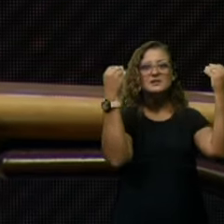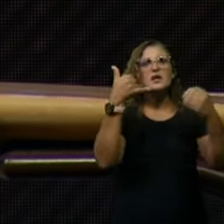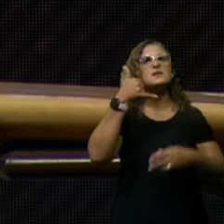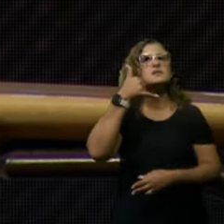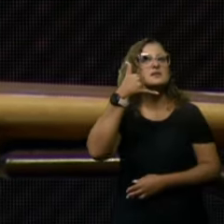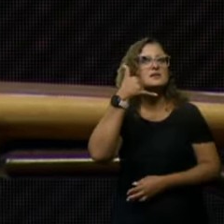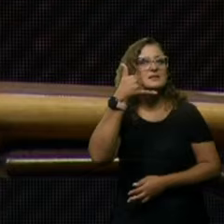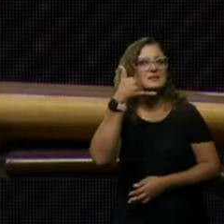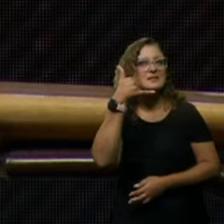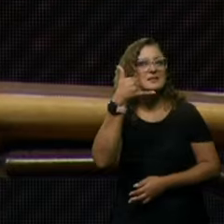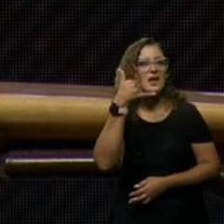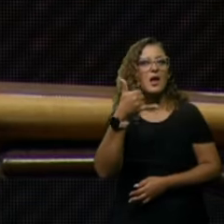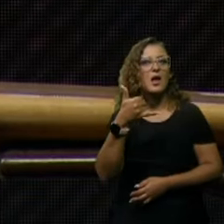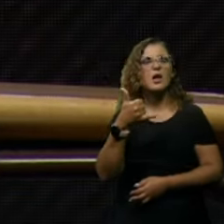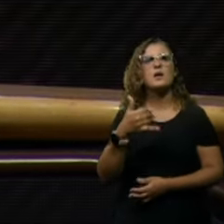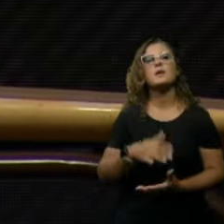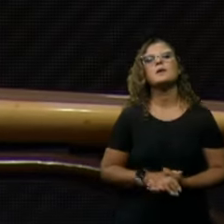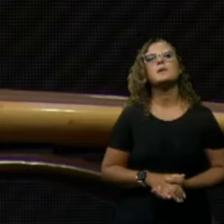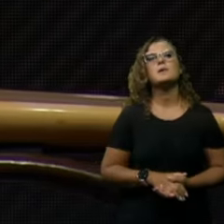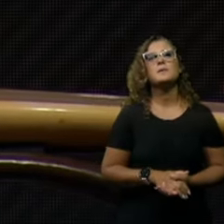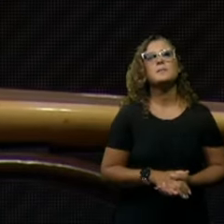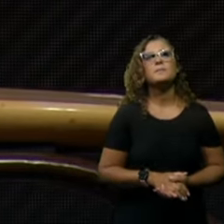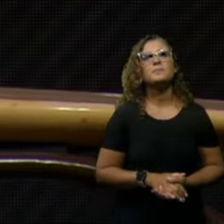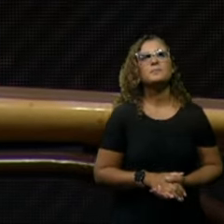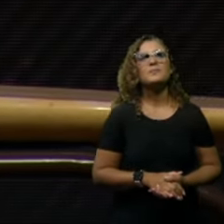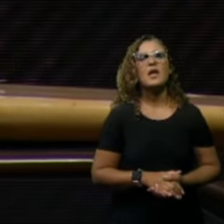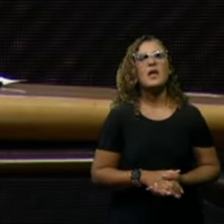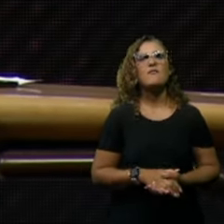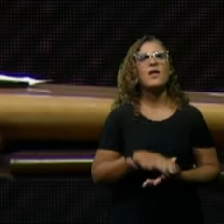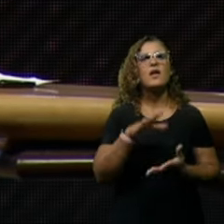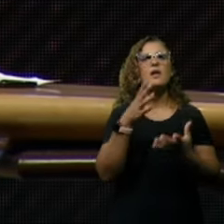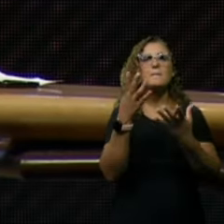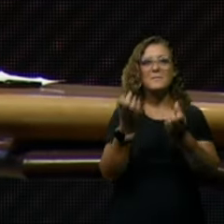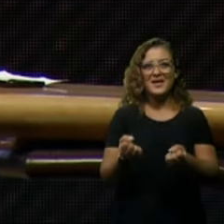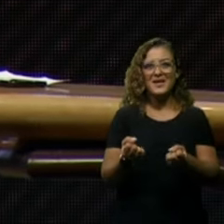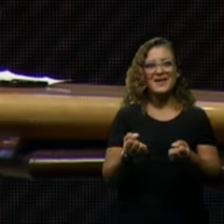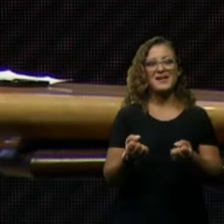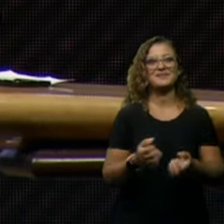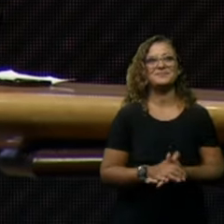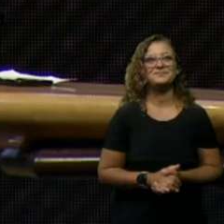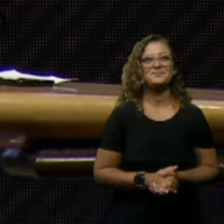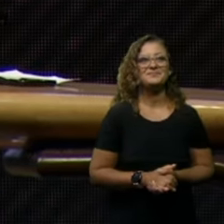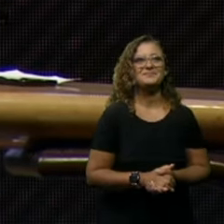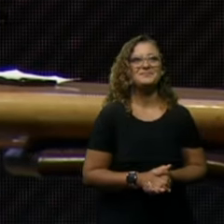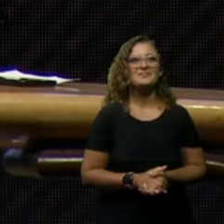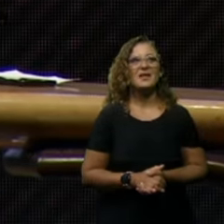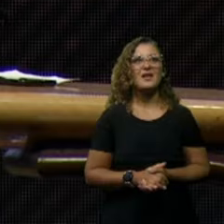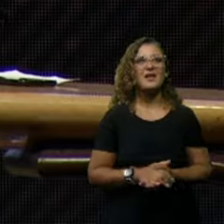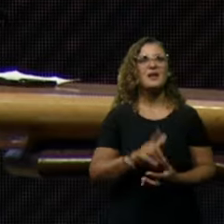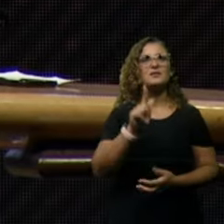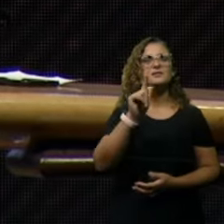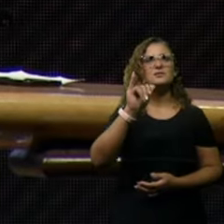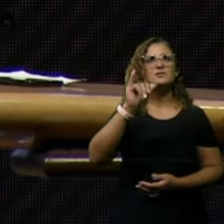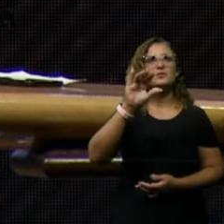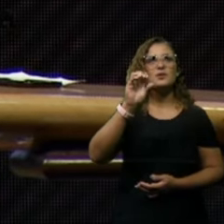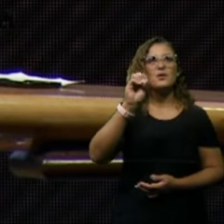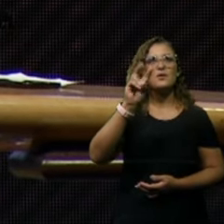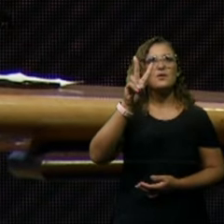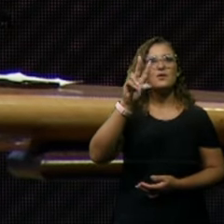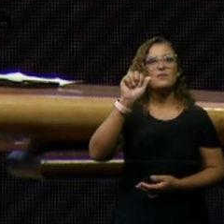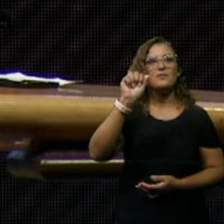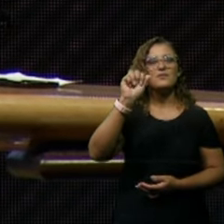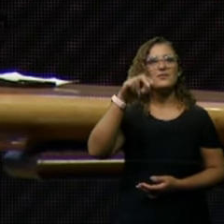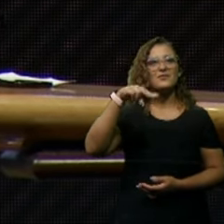na sala de amamentação Vem buscar o teu celular Olha só pessoal Giovana Ferreira você se